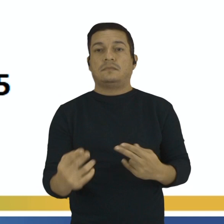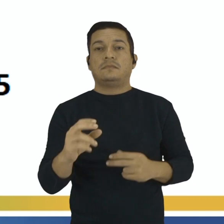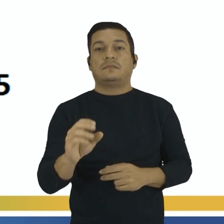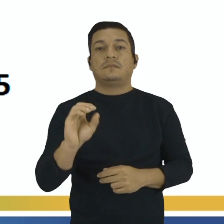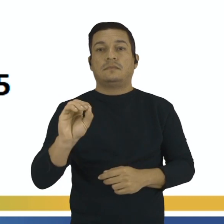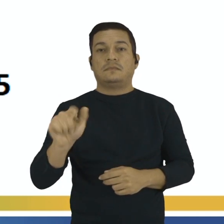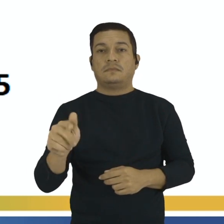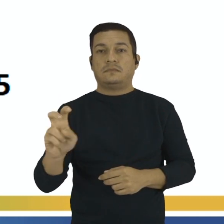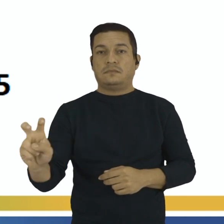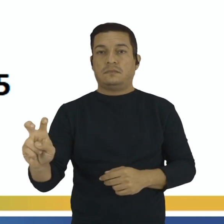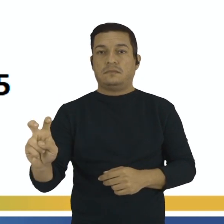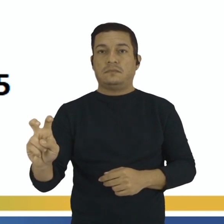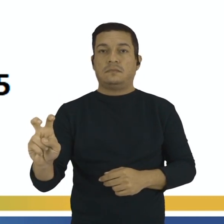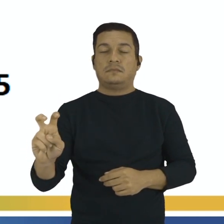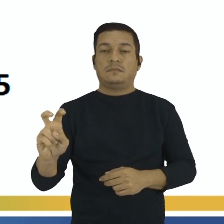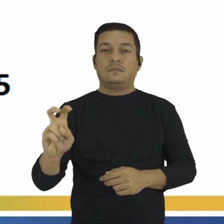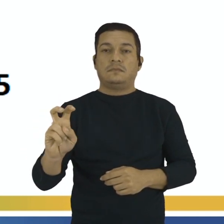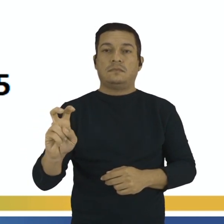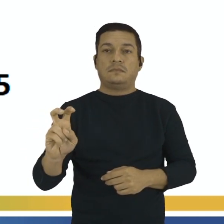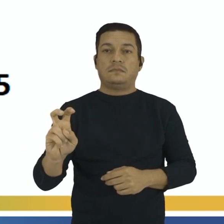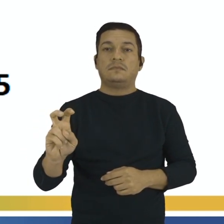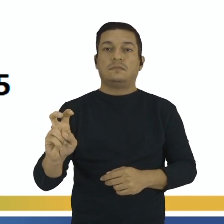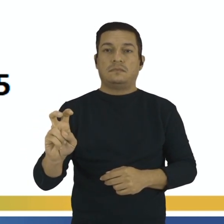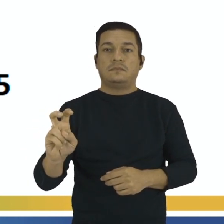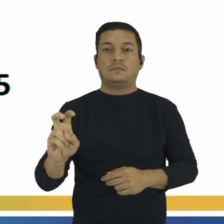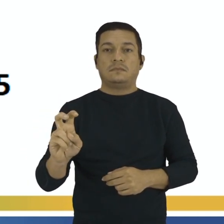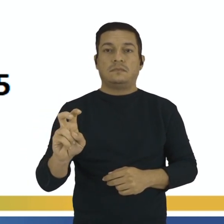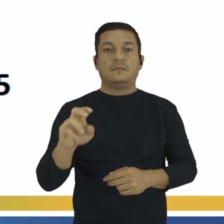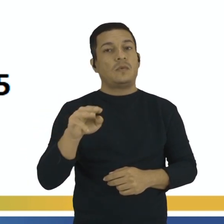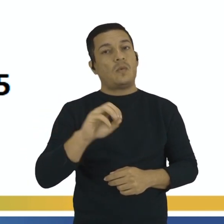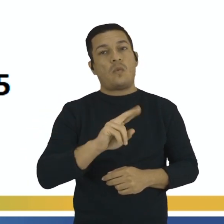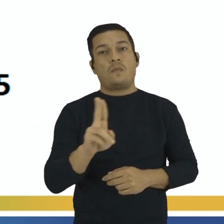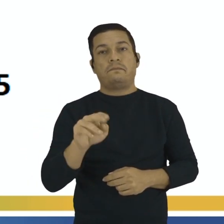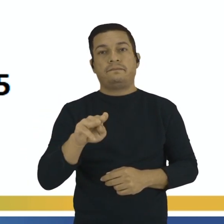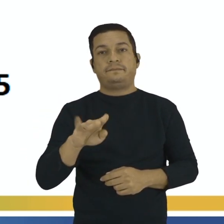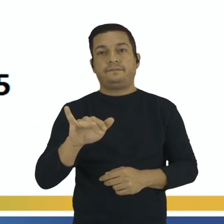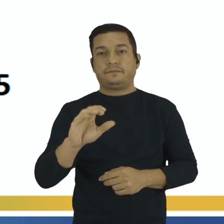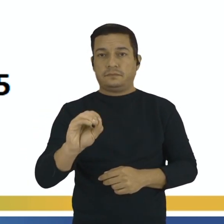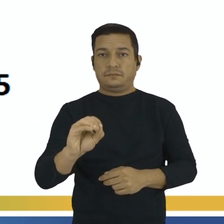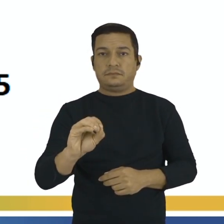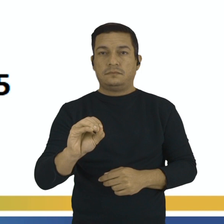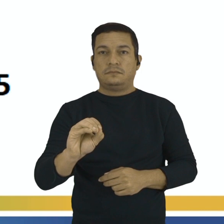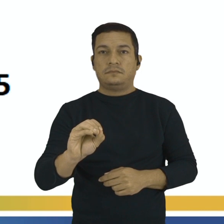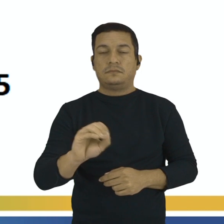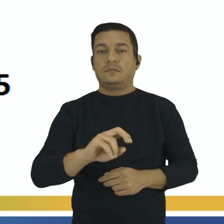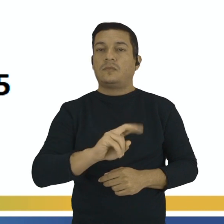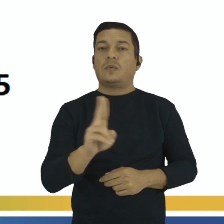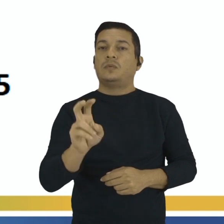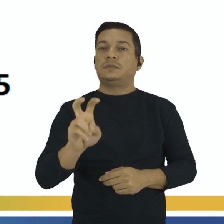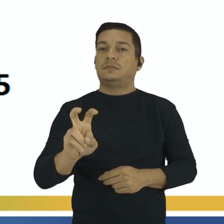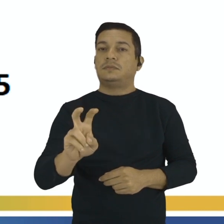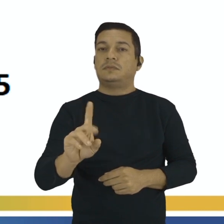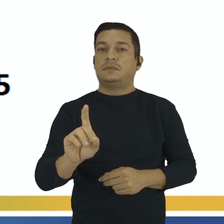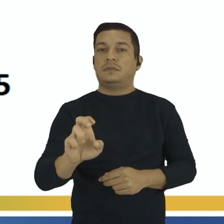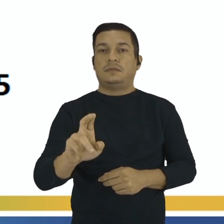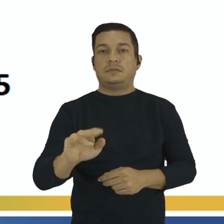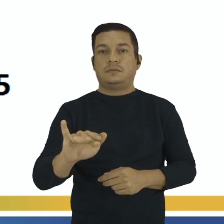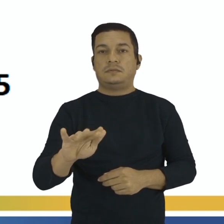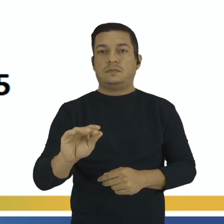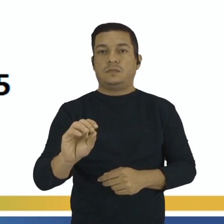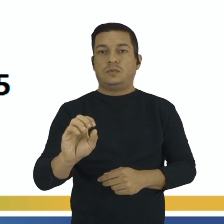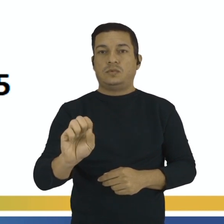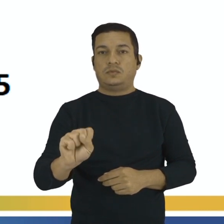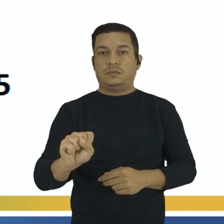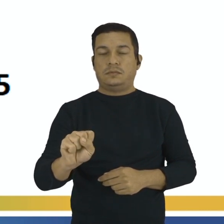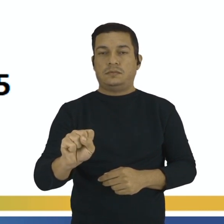ao número decimal 0,5 ou meio, ou 5 décimos, como queiram